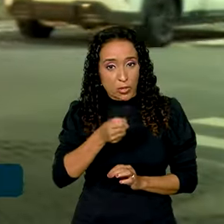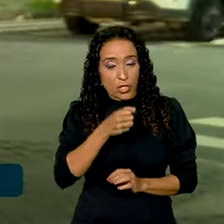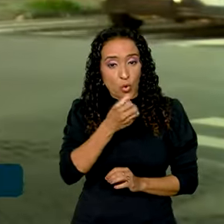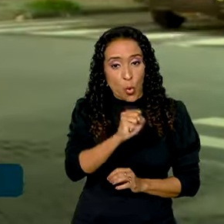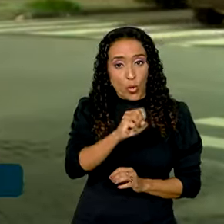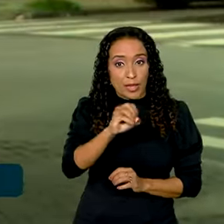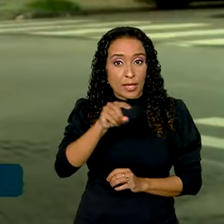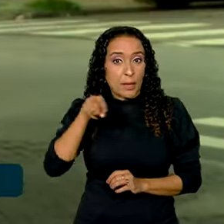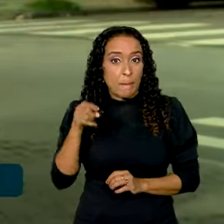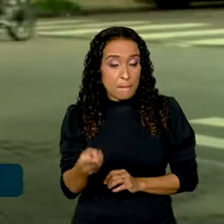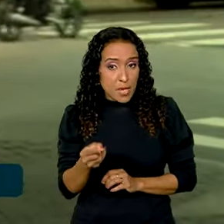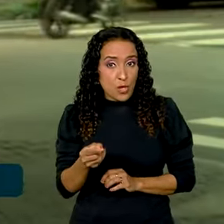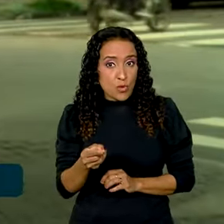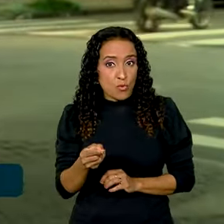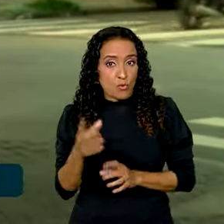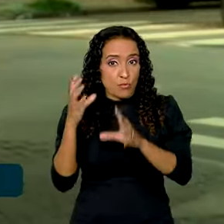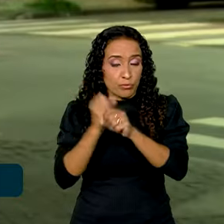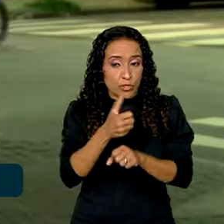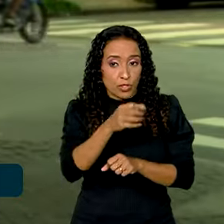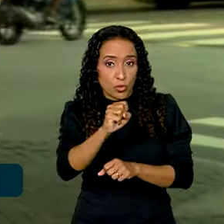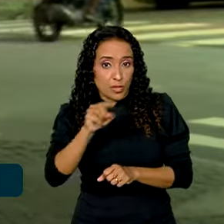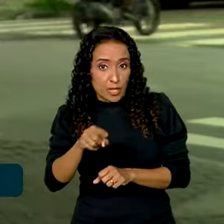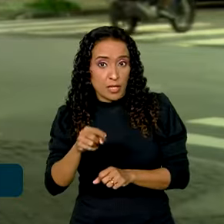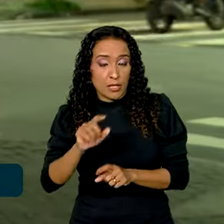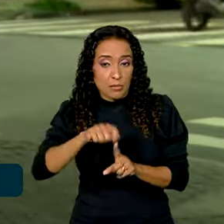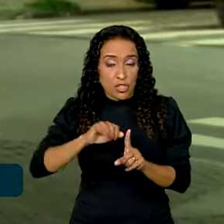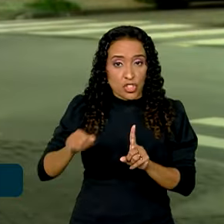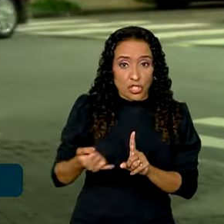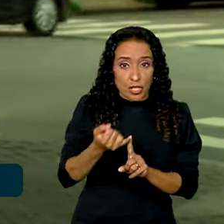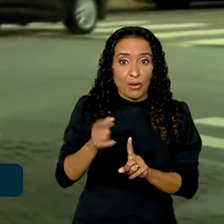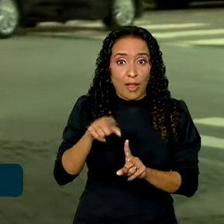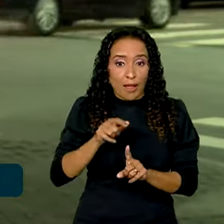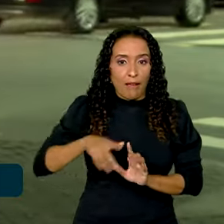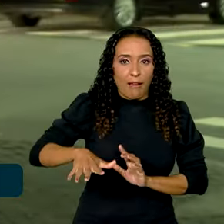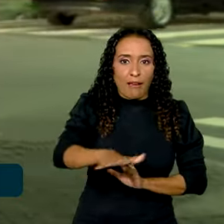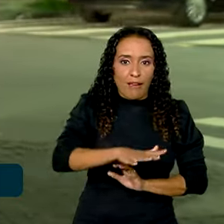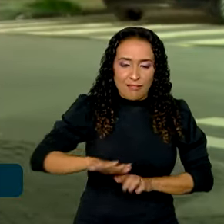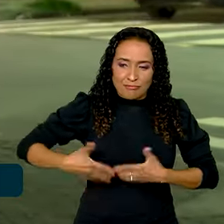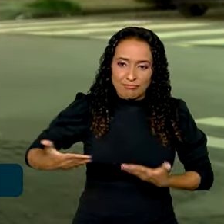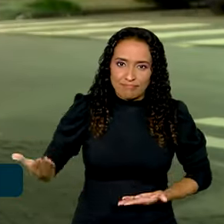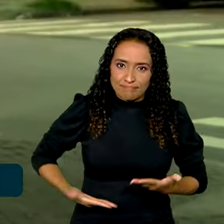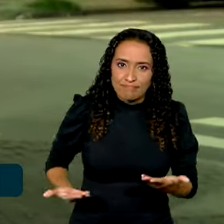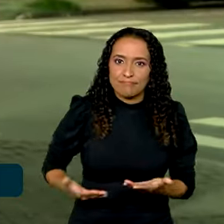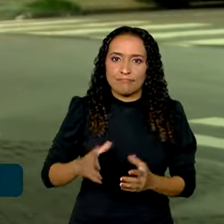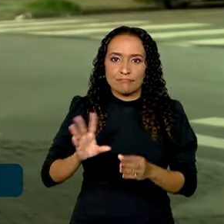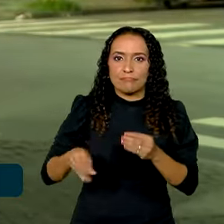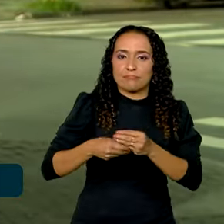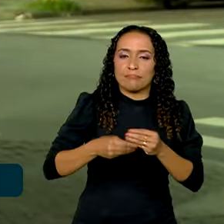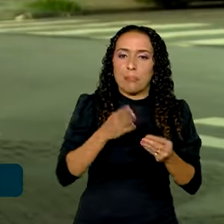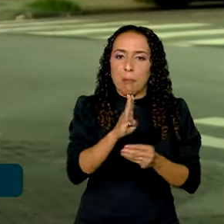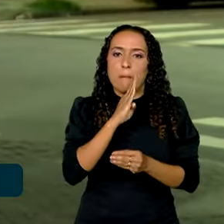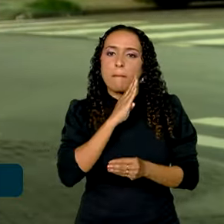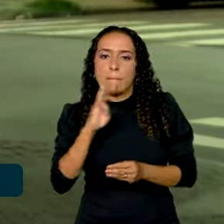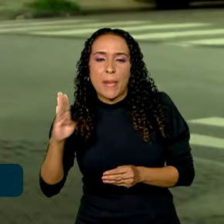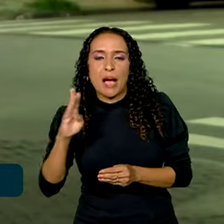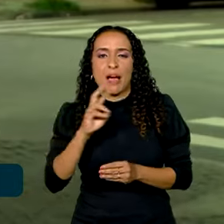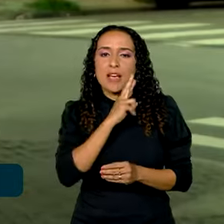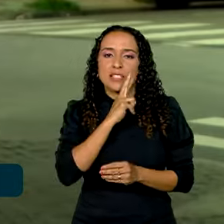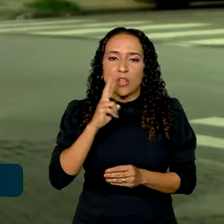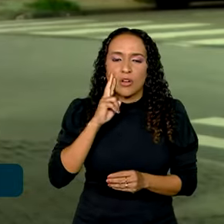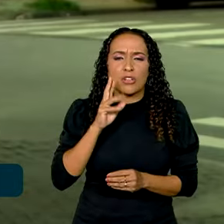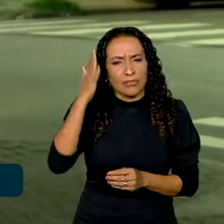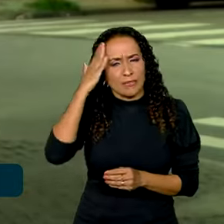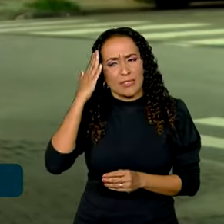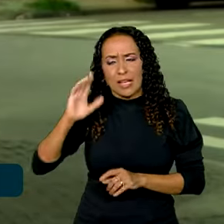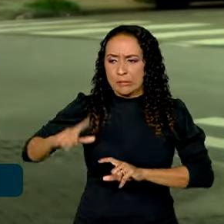mil desses 180 mil novos empregos gerados em janeiro foram aí no setor de serviços, que inclui bares e restaurantes. A gente sabe que o mercado